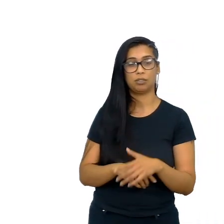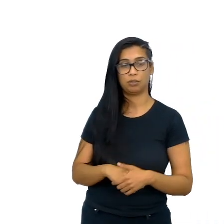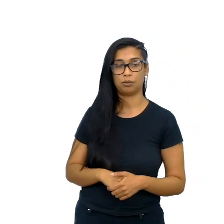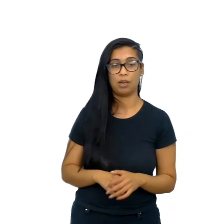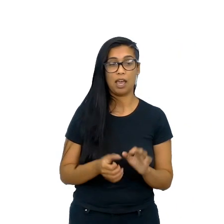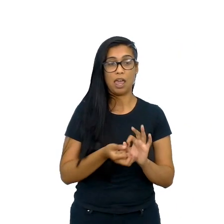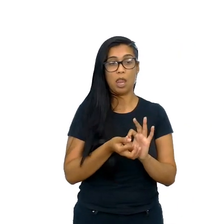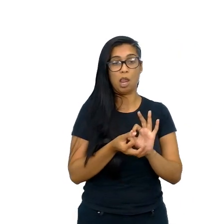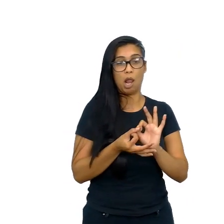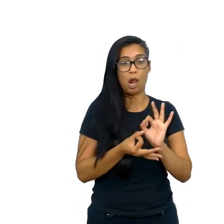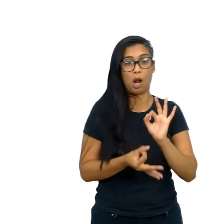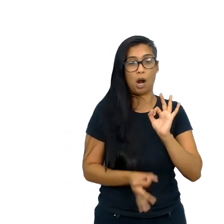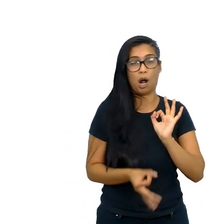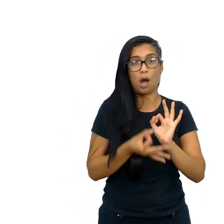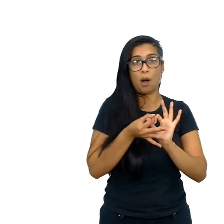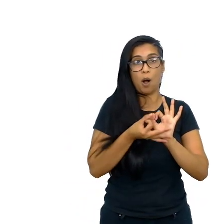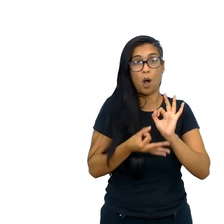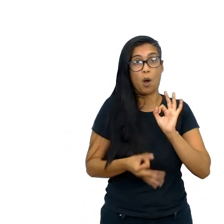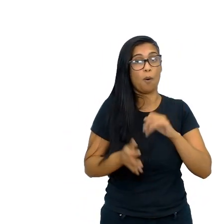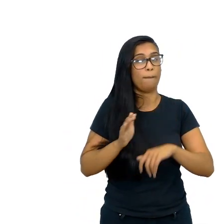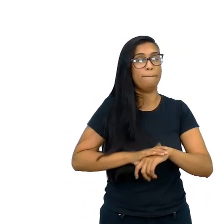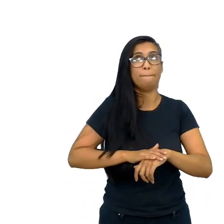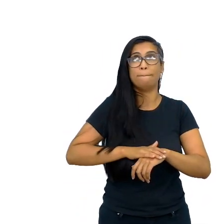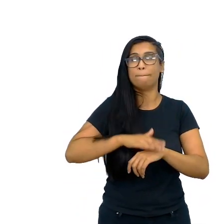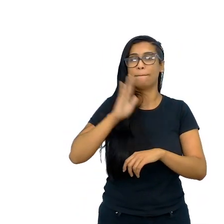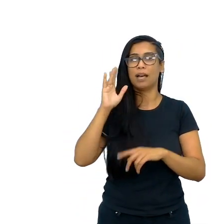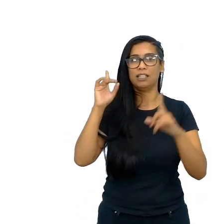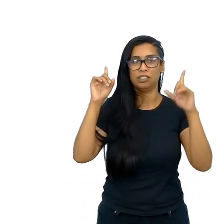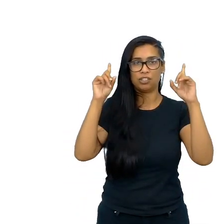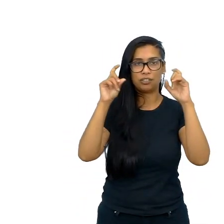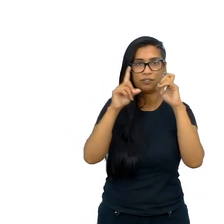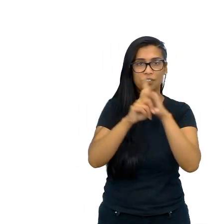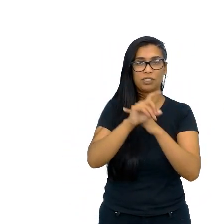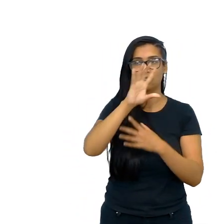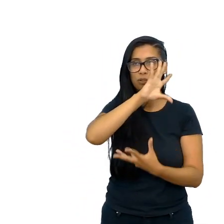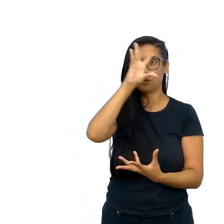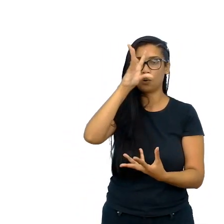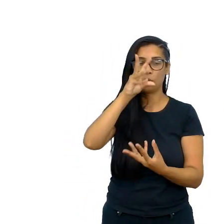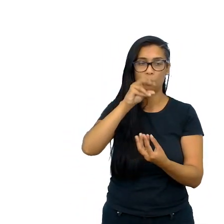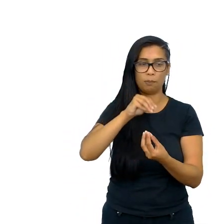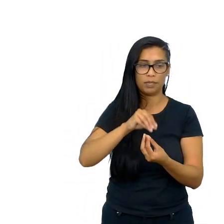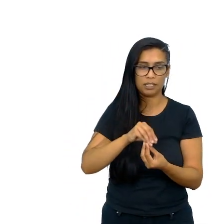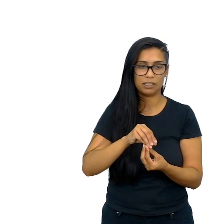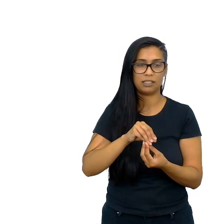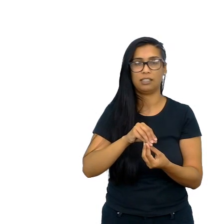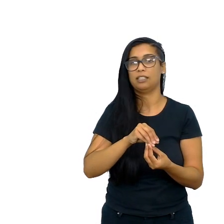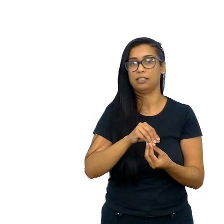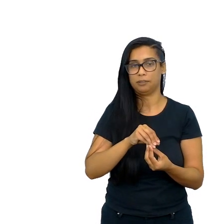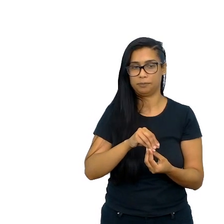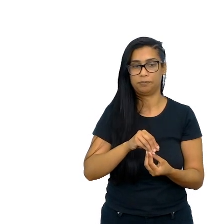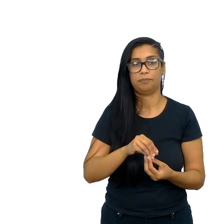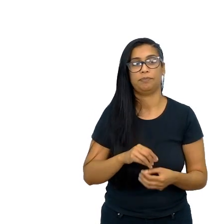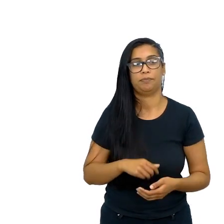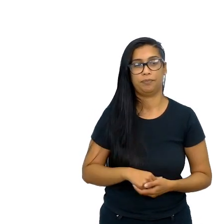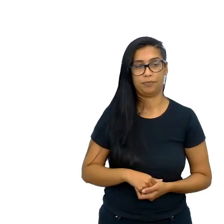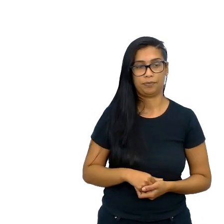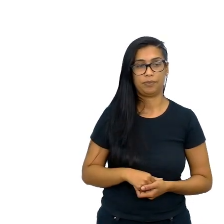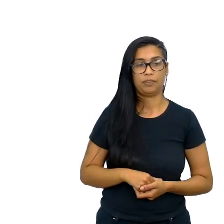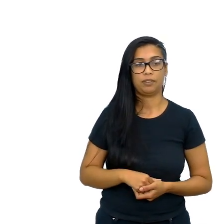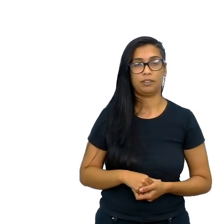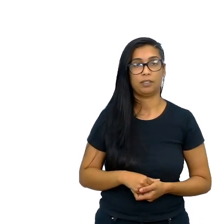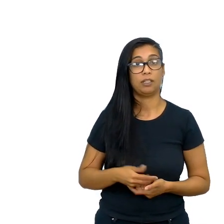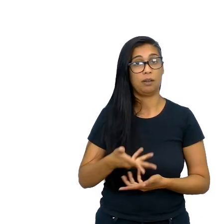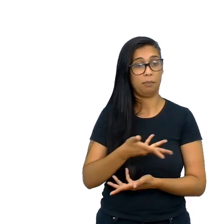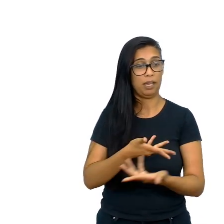o predomínio são mais longos ainda, textos mais complexos ainda, com elementos mais aprofundados nas relações coesivas